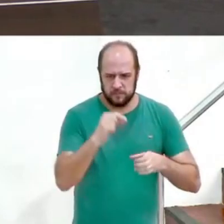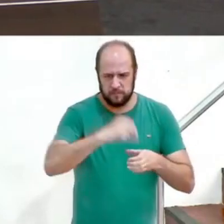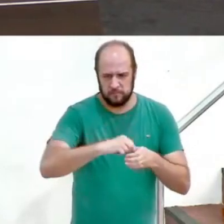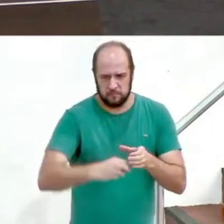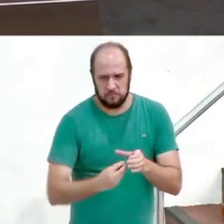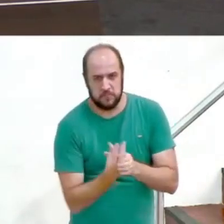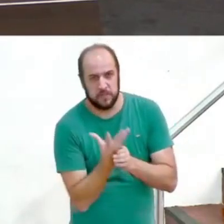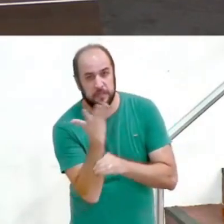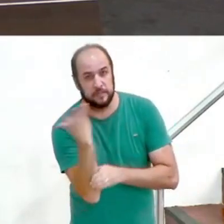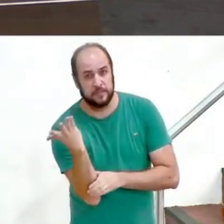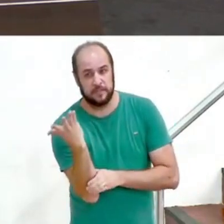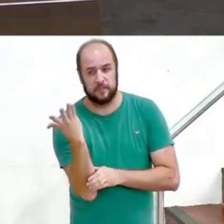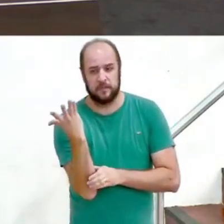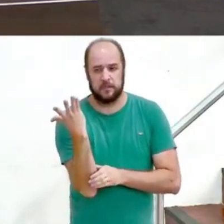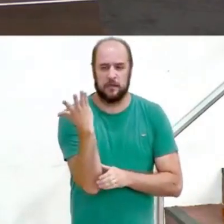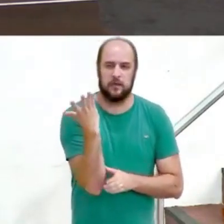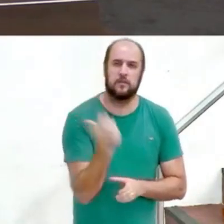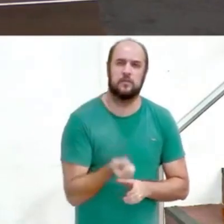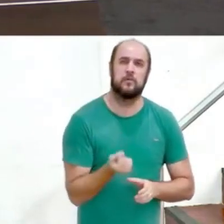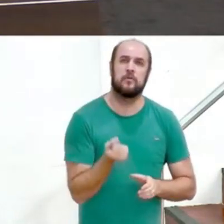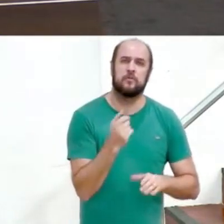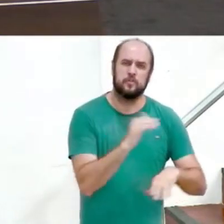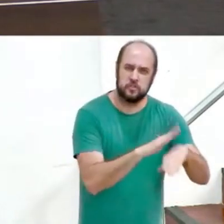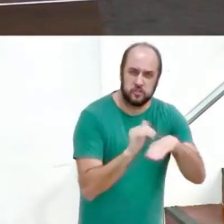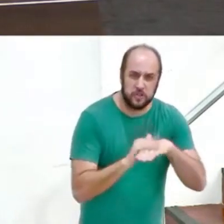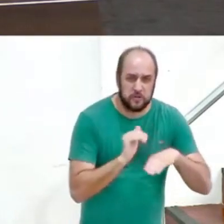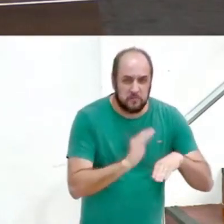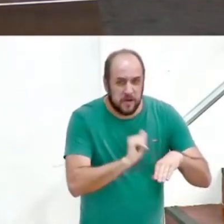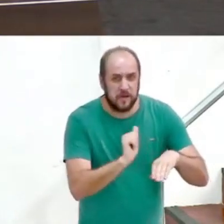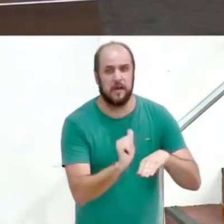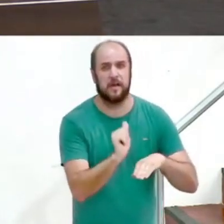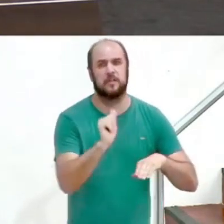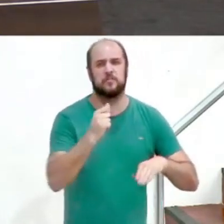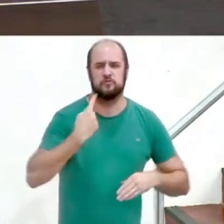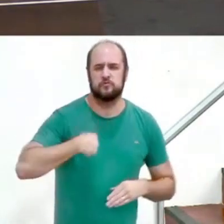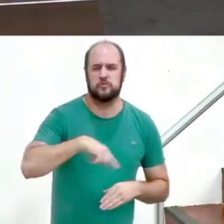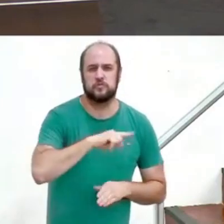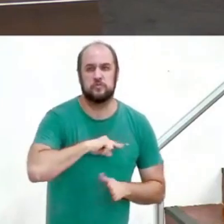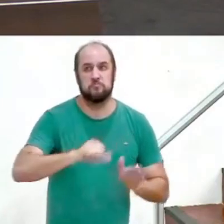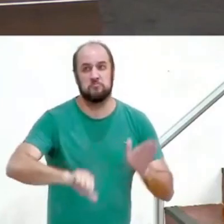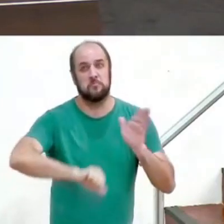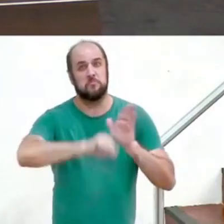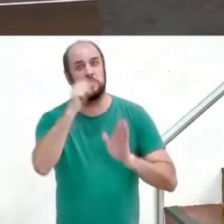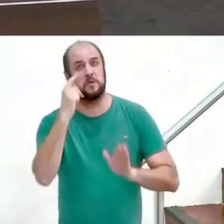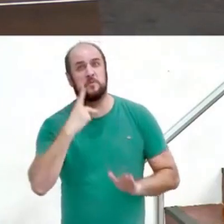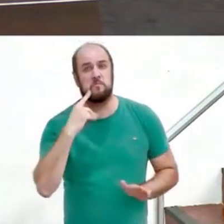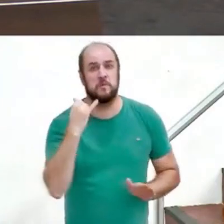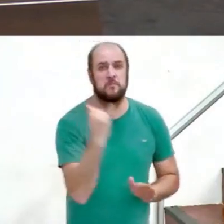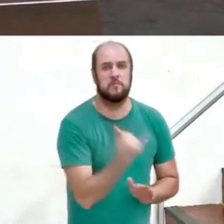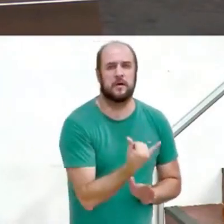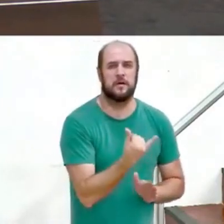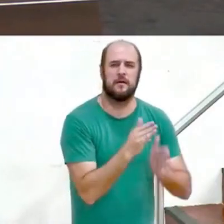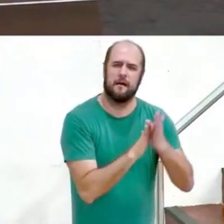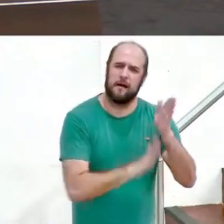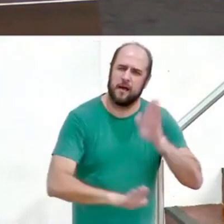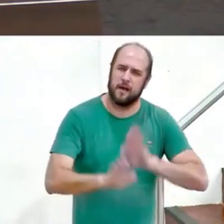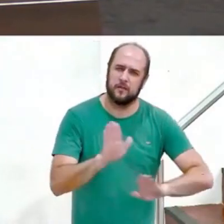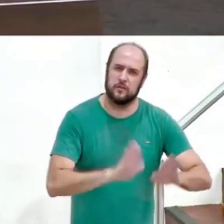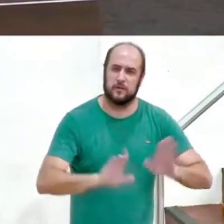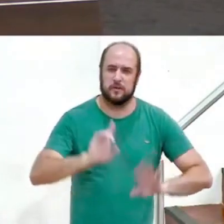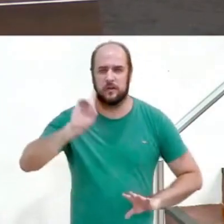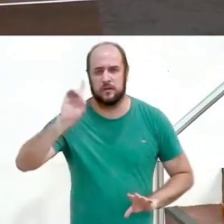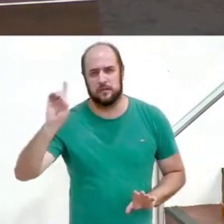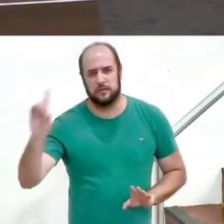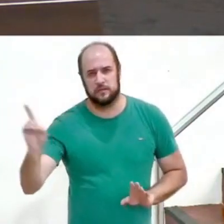plantado e nele foram chamados ou convocados os nossos primeiros pais para adorarem a Deus